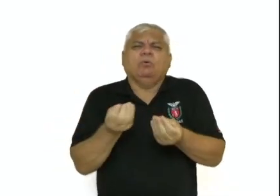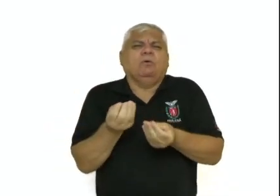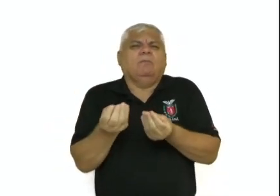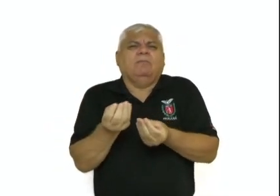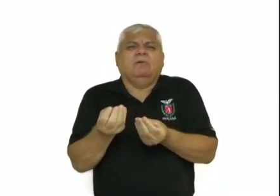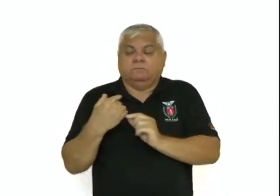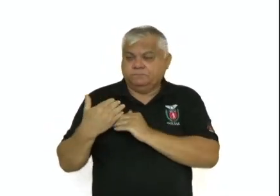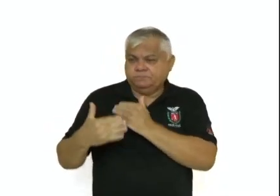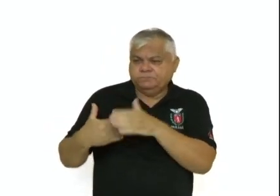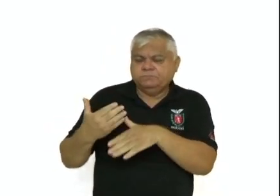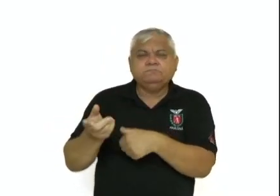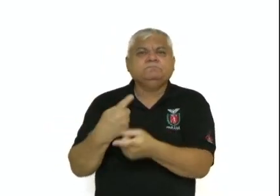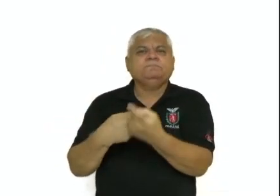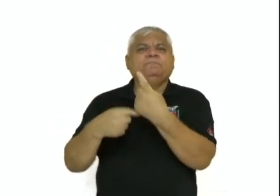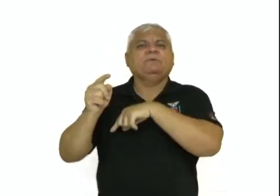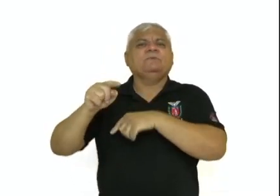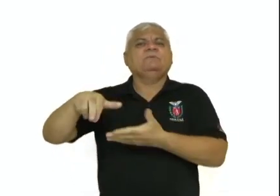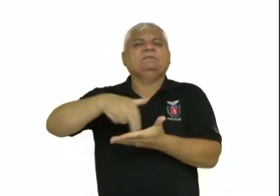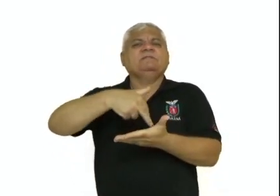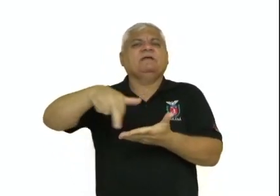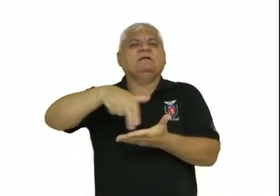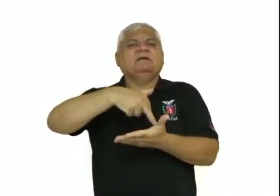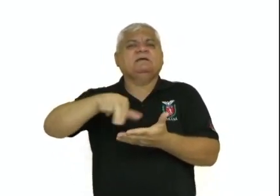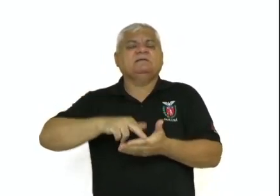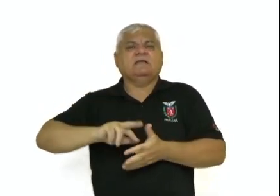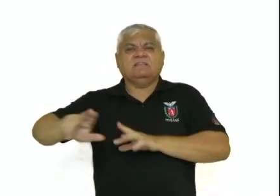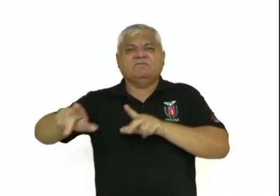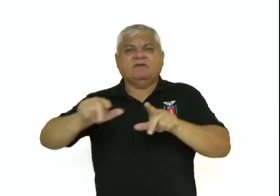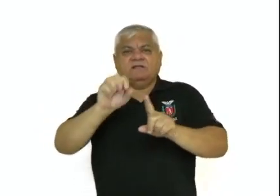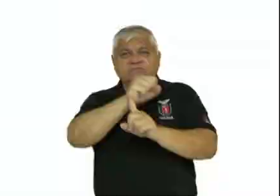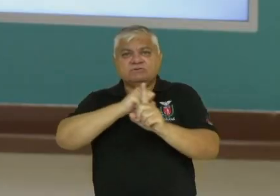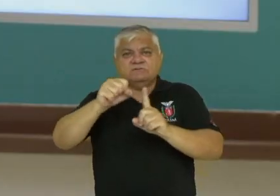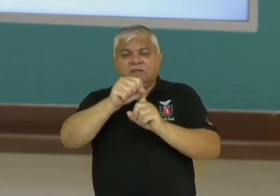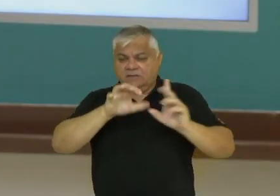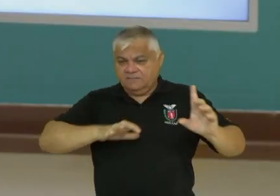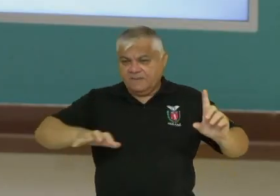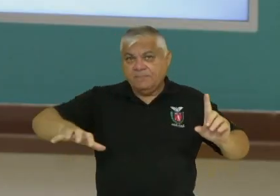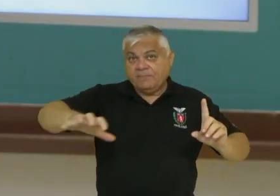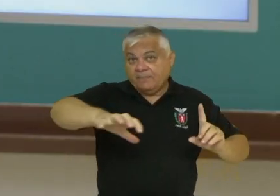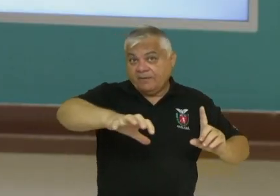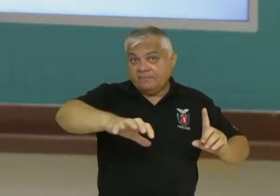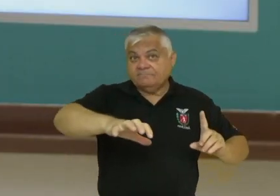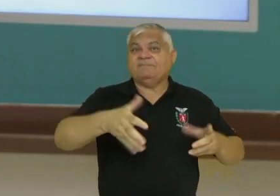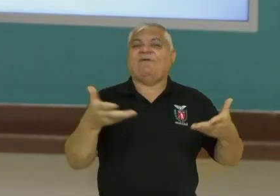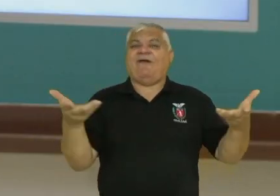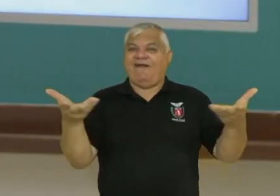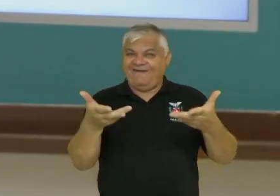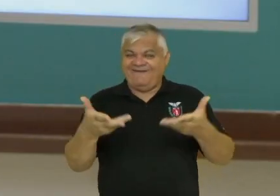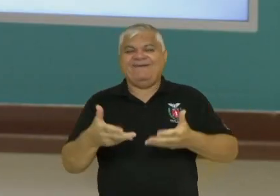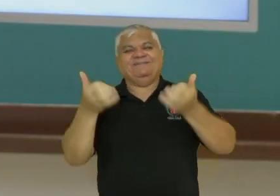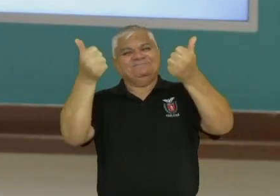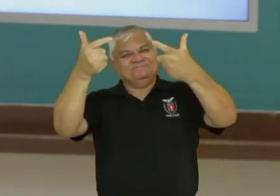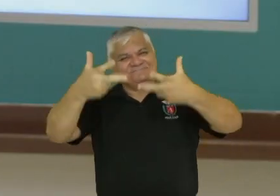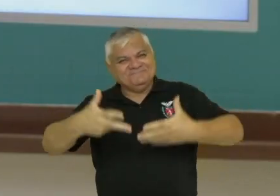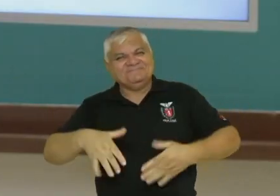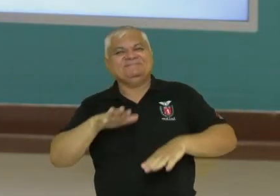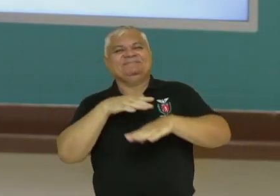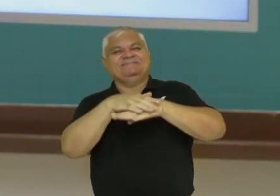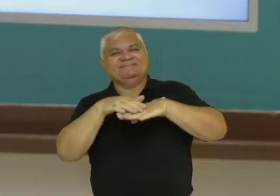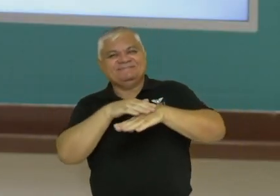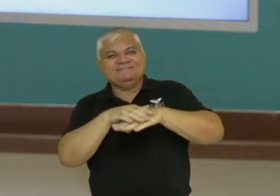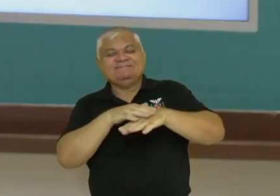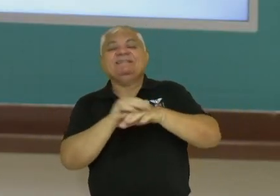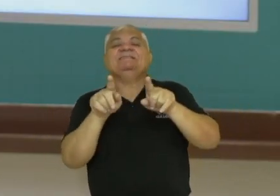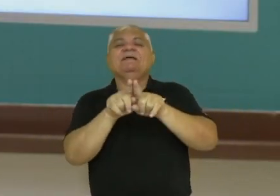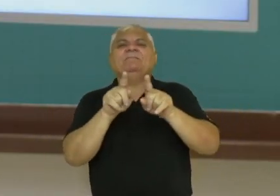essa evolução histórica da dança nas diferentes sociedades? É sobre tudo isso que nós vamos conversar um pouco e